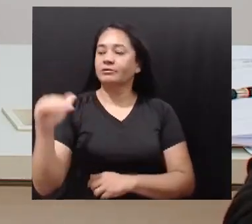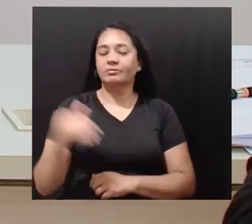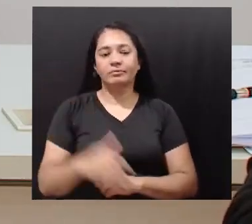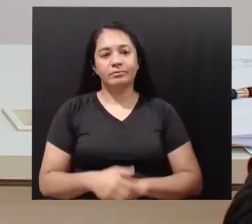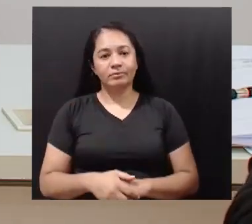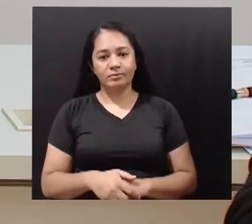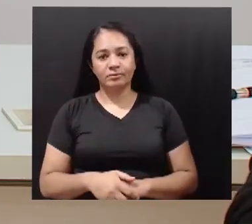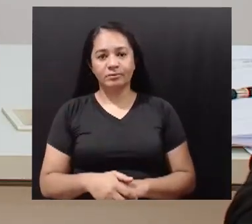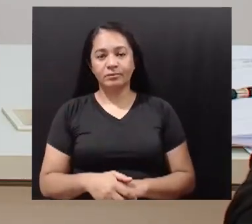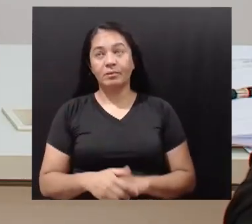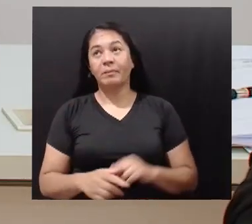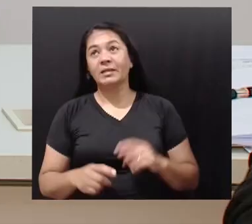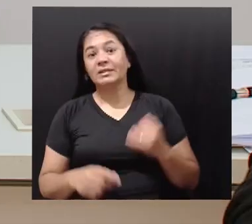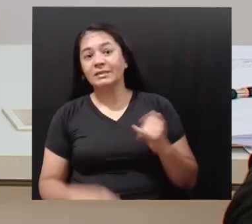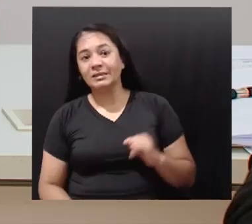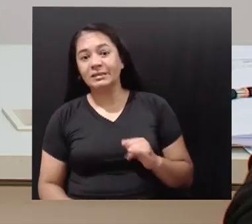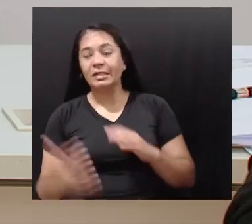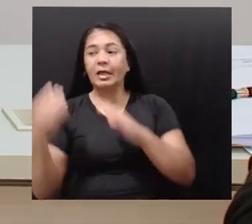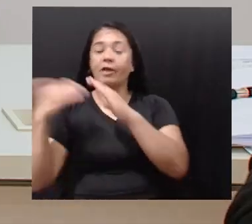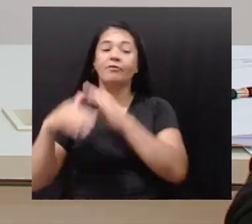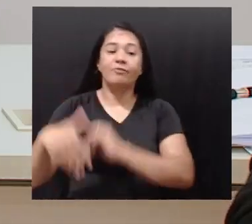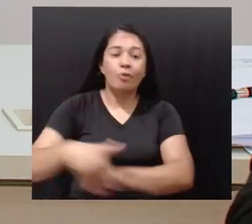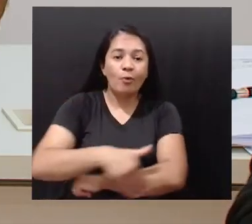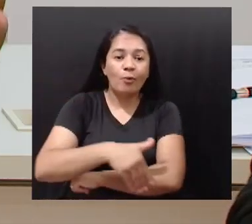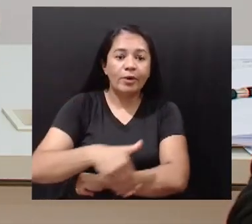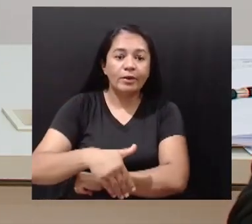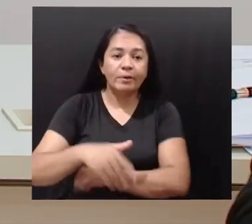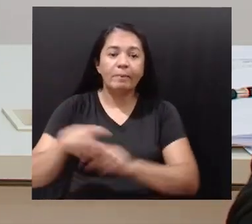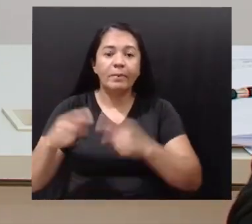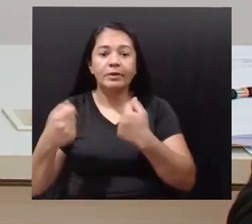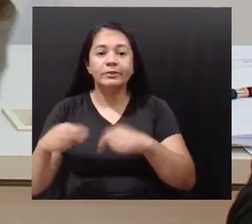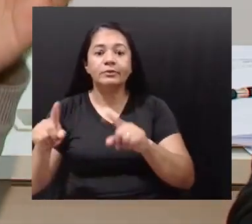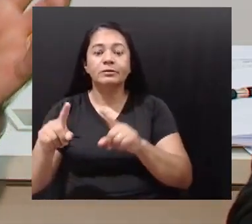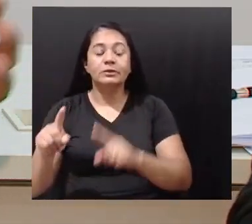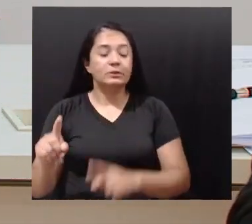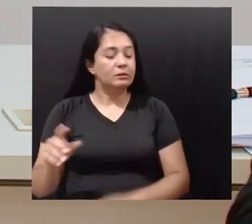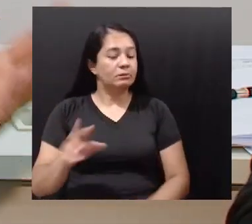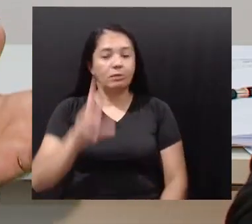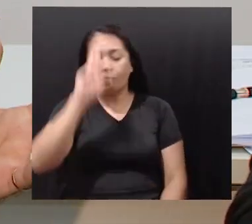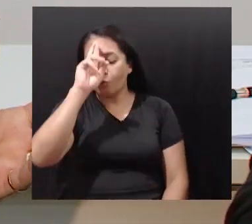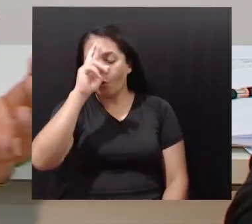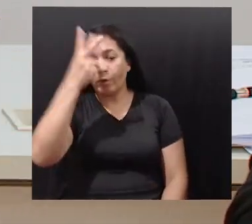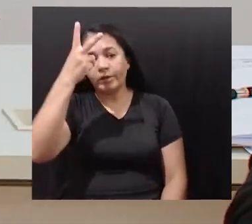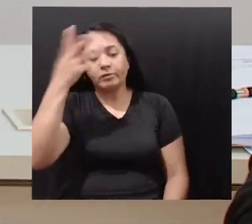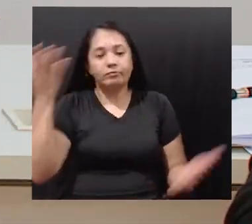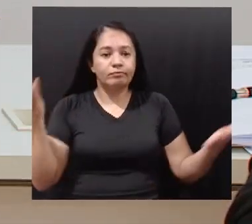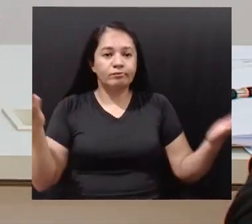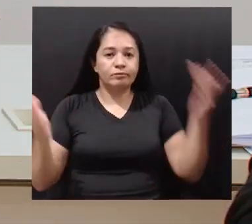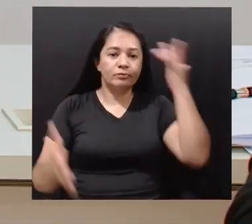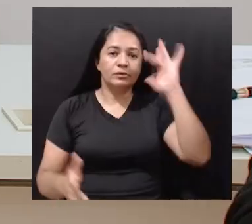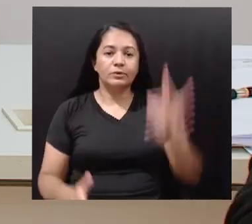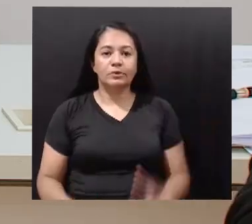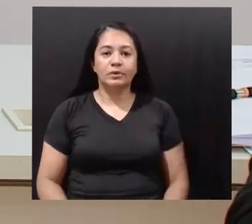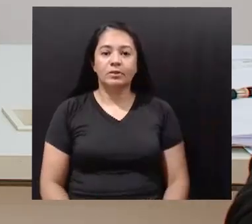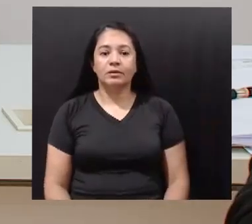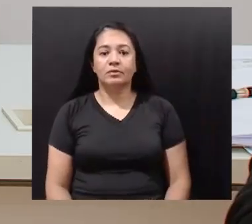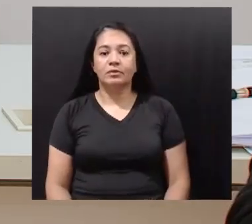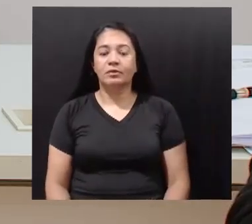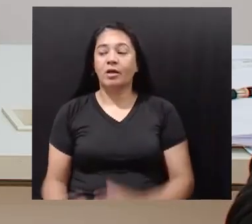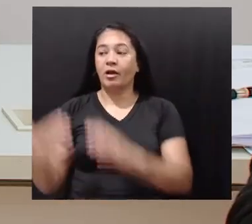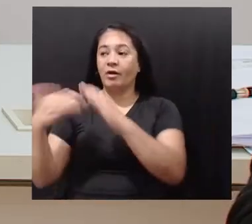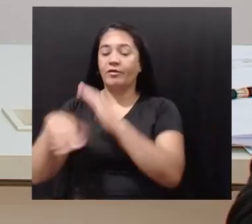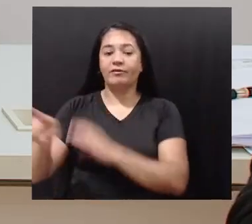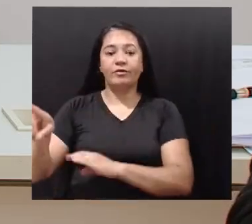acaso, foi enviado, houve um engano, sei lá, alguém comeu bola, isso foi enviado para a empresa, a